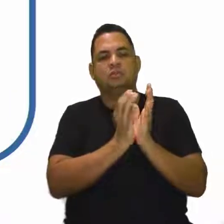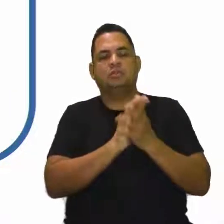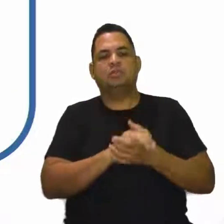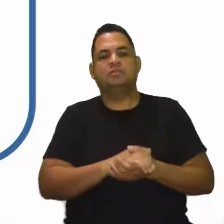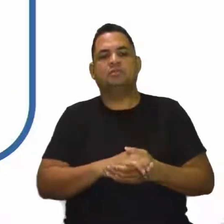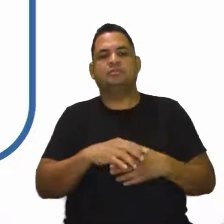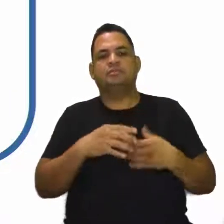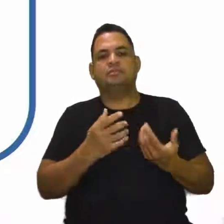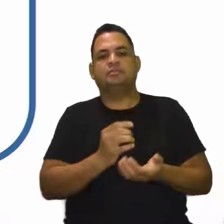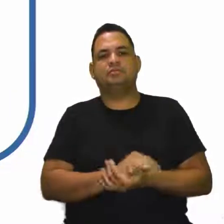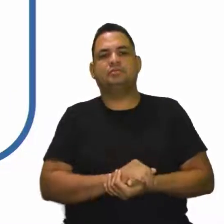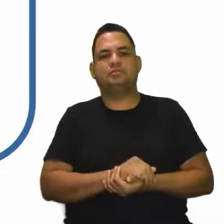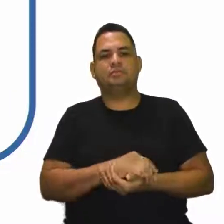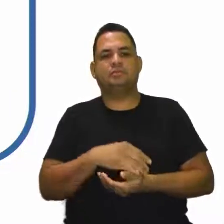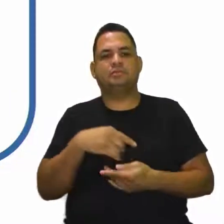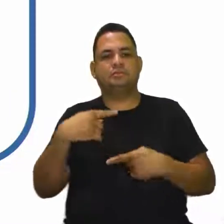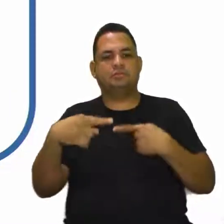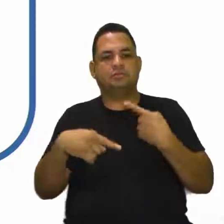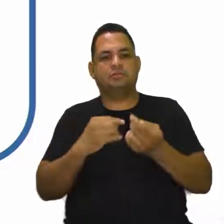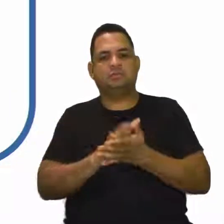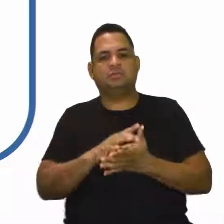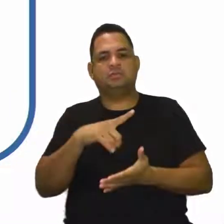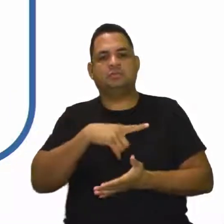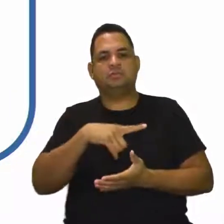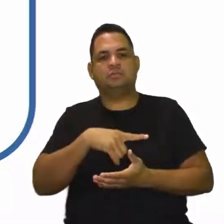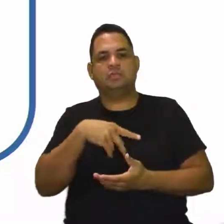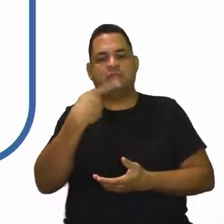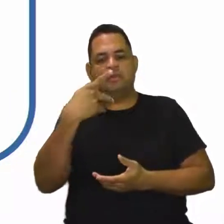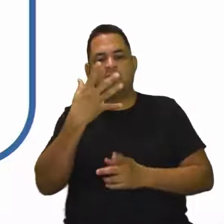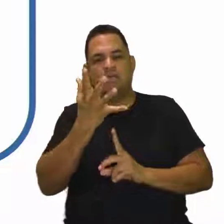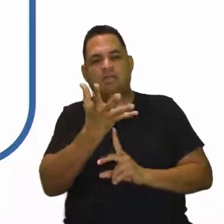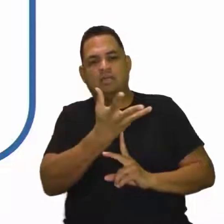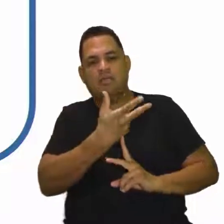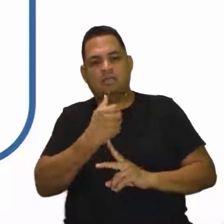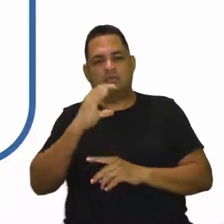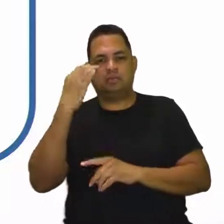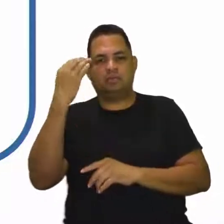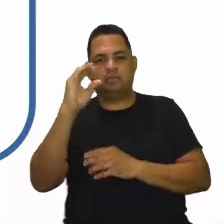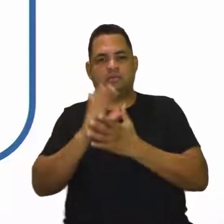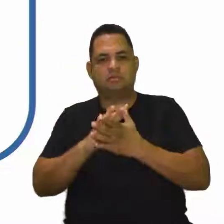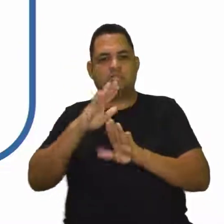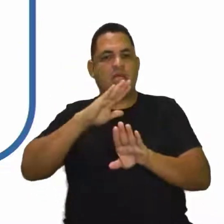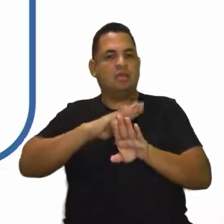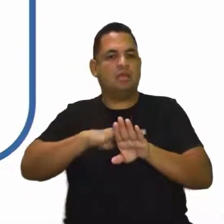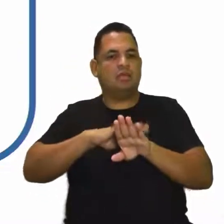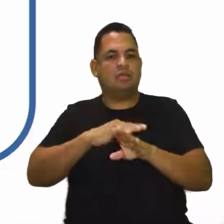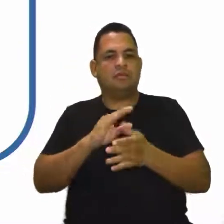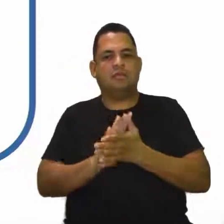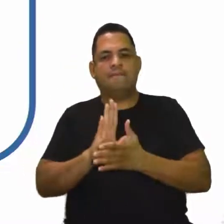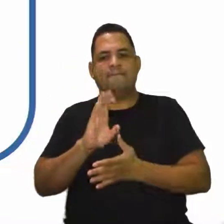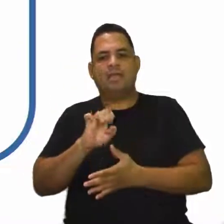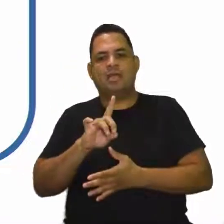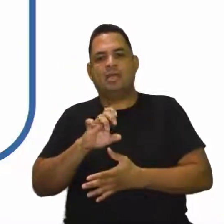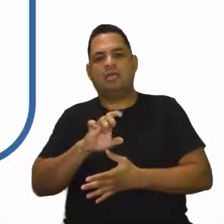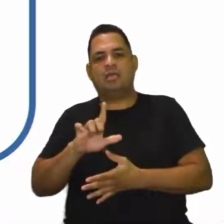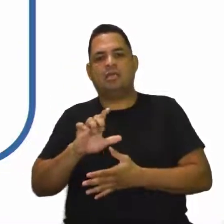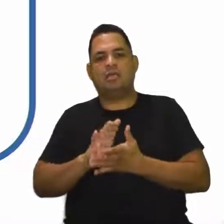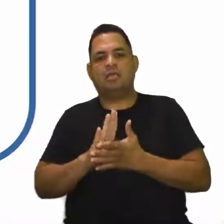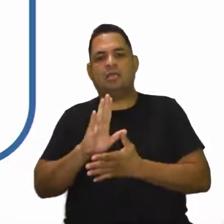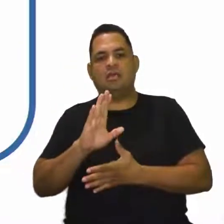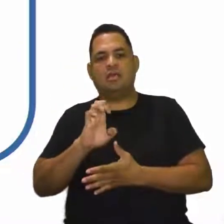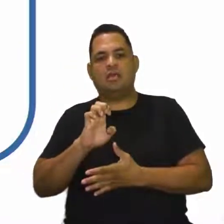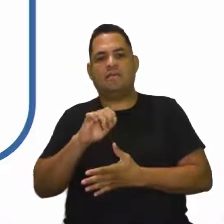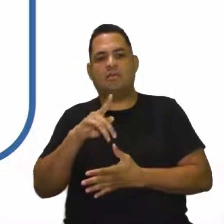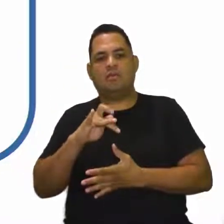sequência, iremos para a aula número 5, Arte, Ciência e Ideologia, na famosa Belle